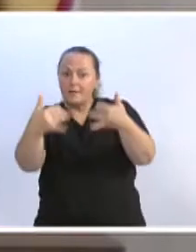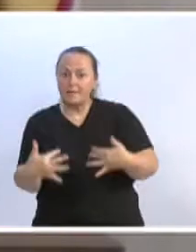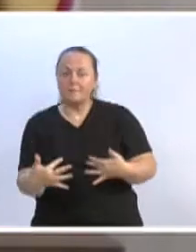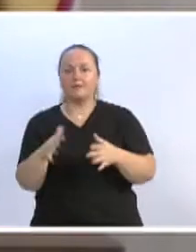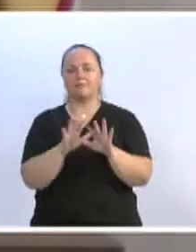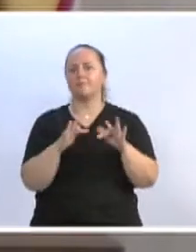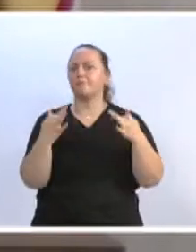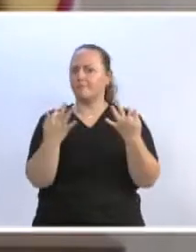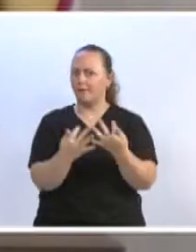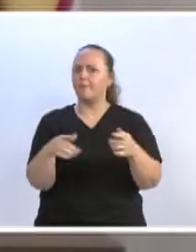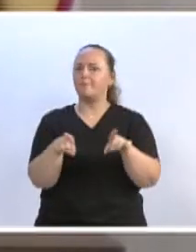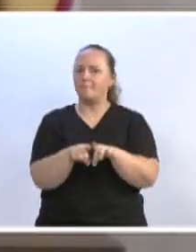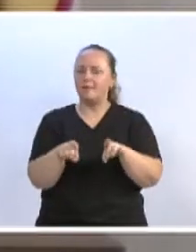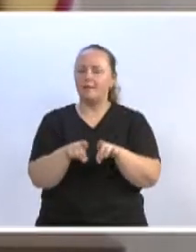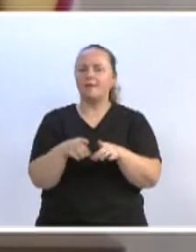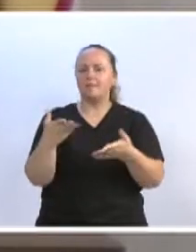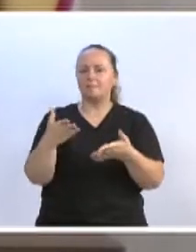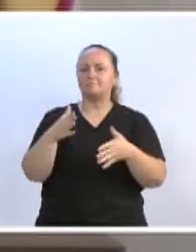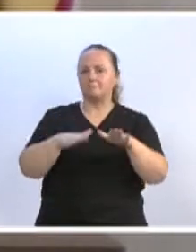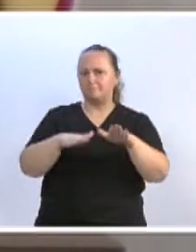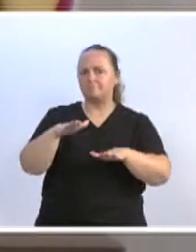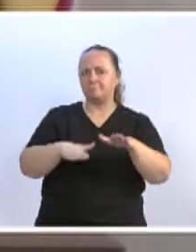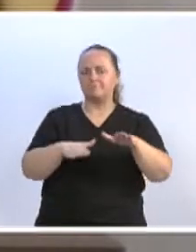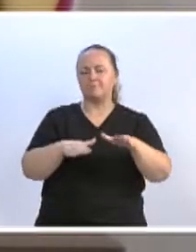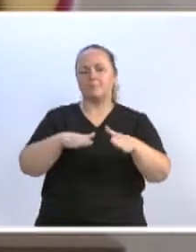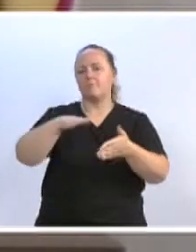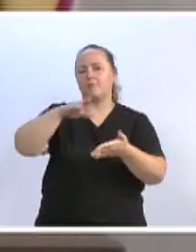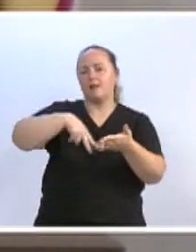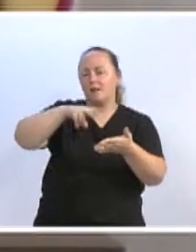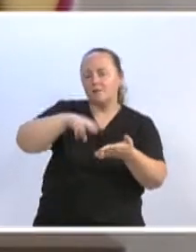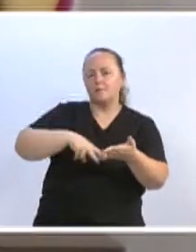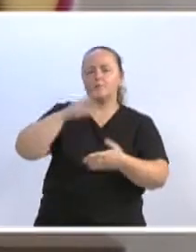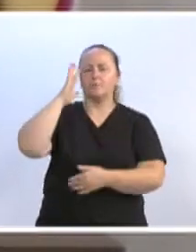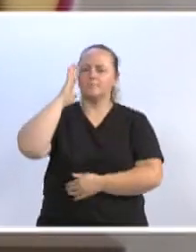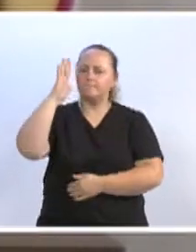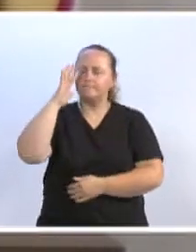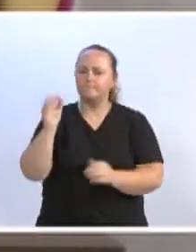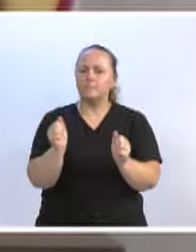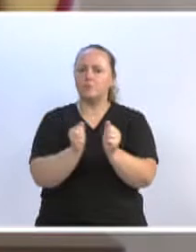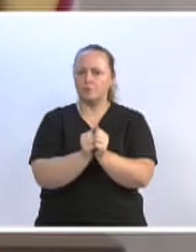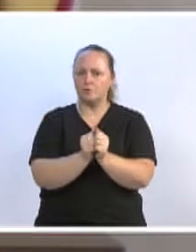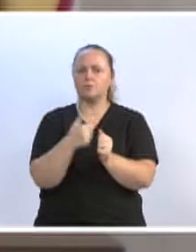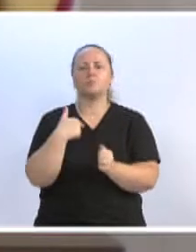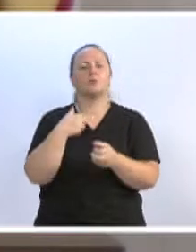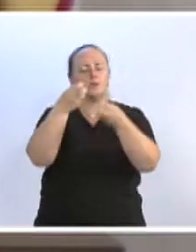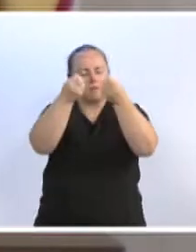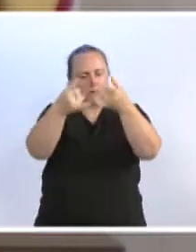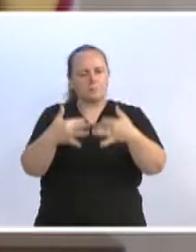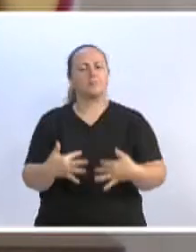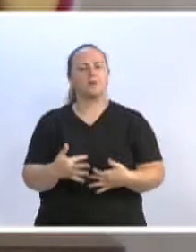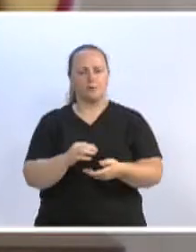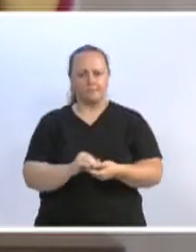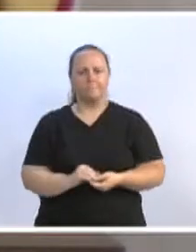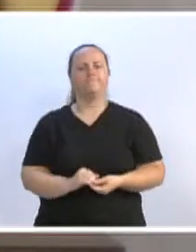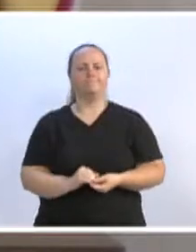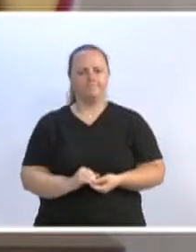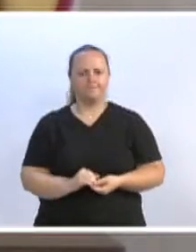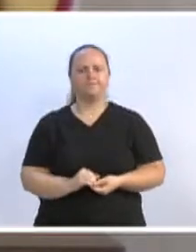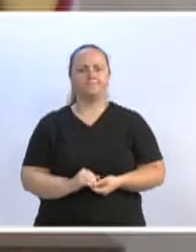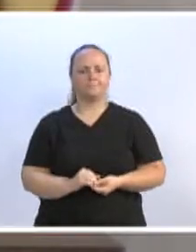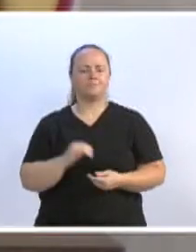família, lá em casa, quando nós meditamos na Bíblia Sagrada, eu sempre falo, Mores, que é importante nós termos